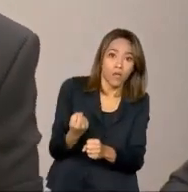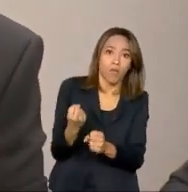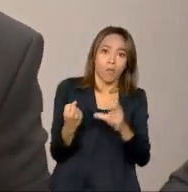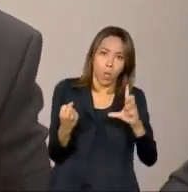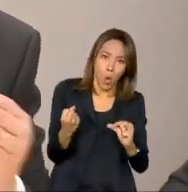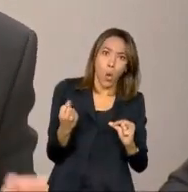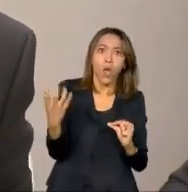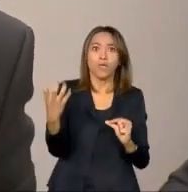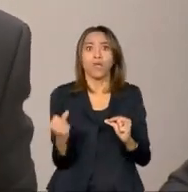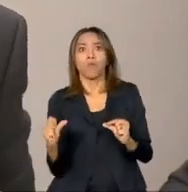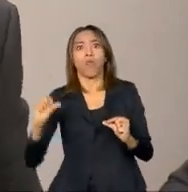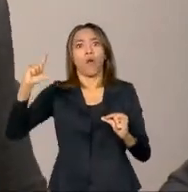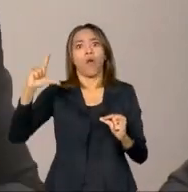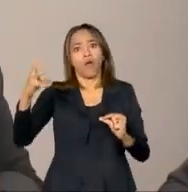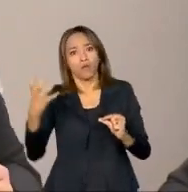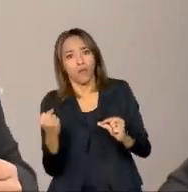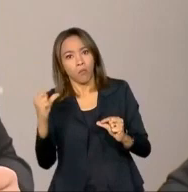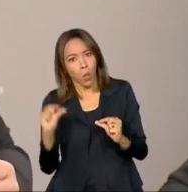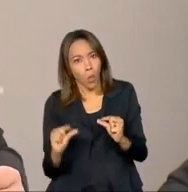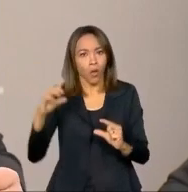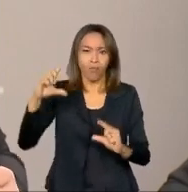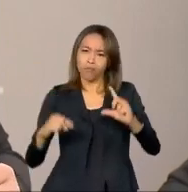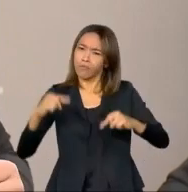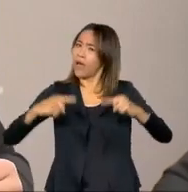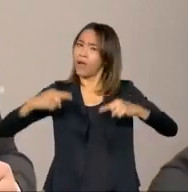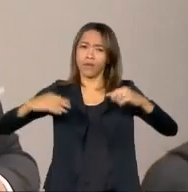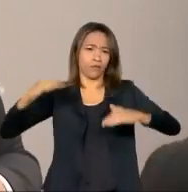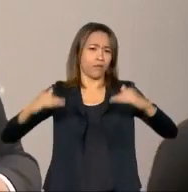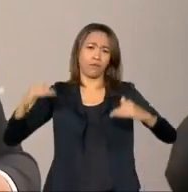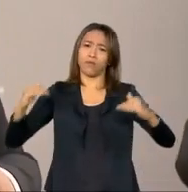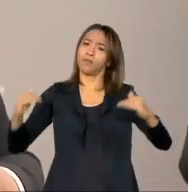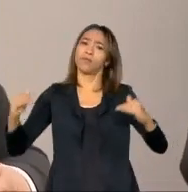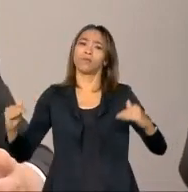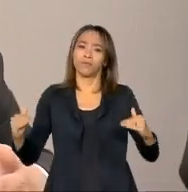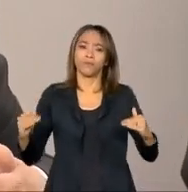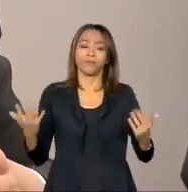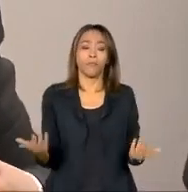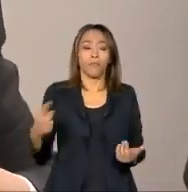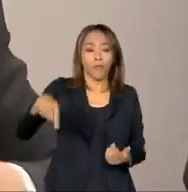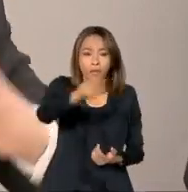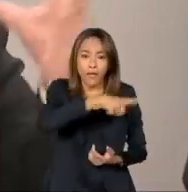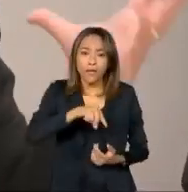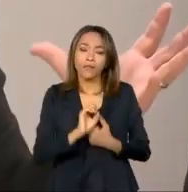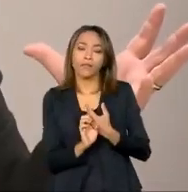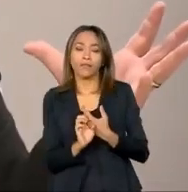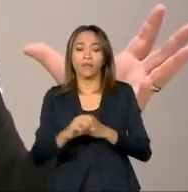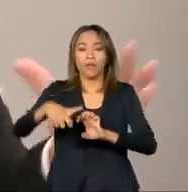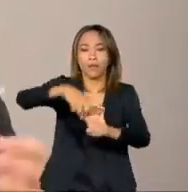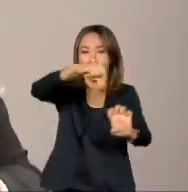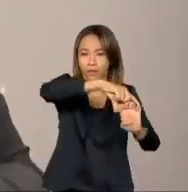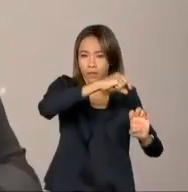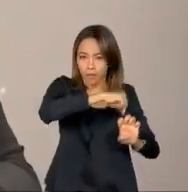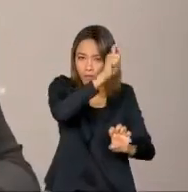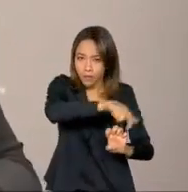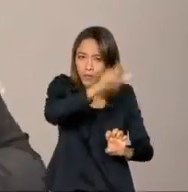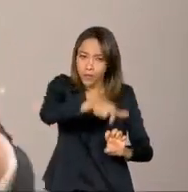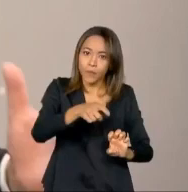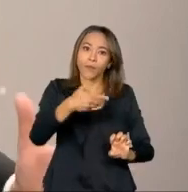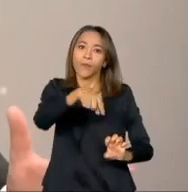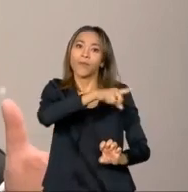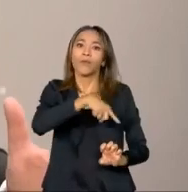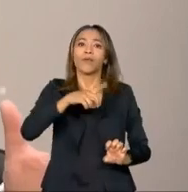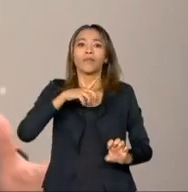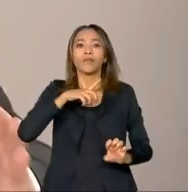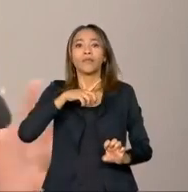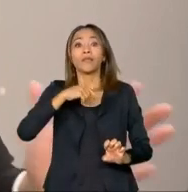os micro e os pequenos empreendedores, eles têm um grande xamã, que é quem de verdade os